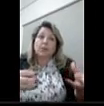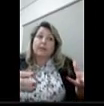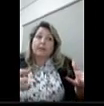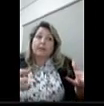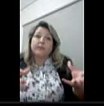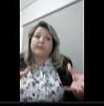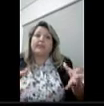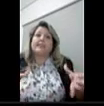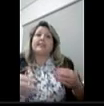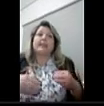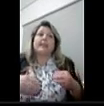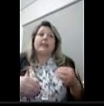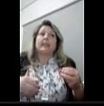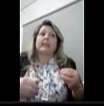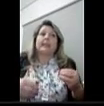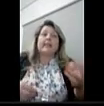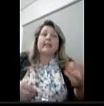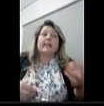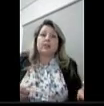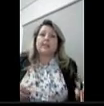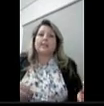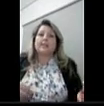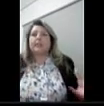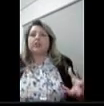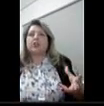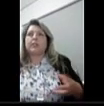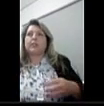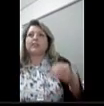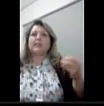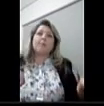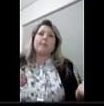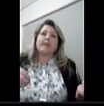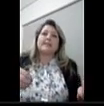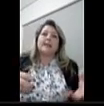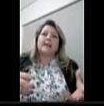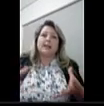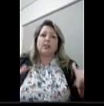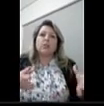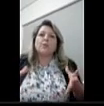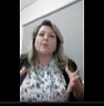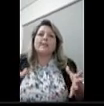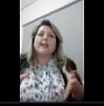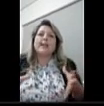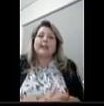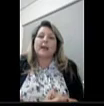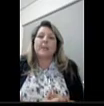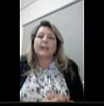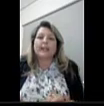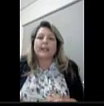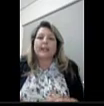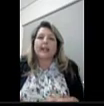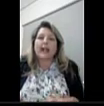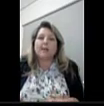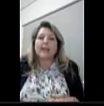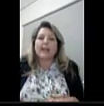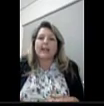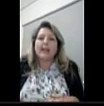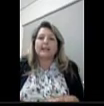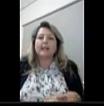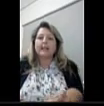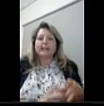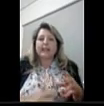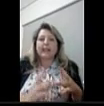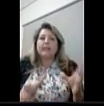prazo, olha, vamos ver se em 15 dias, em 20 dias, em um mês, a gente consegue aprender legal essa